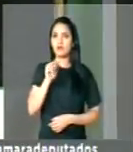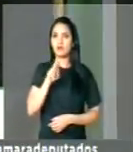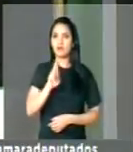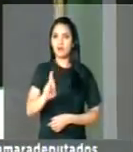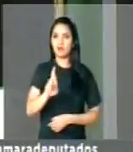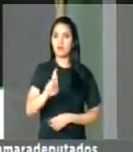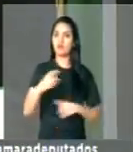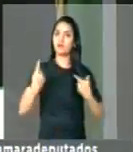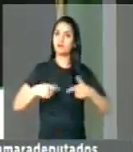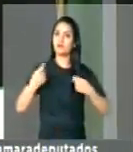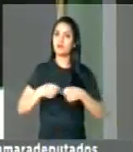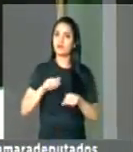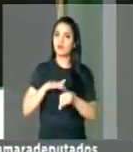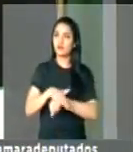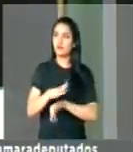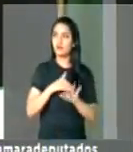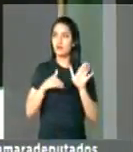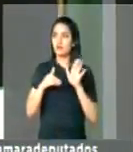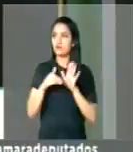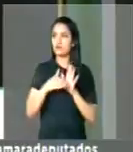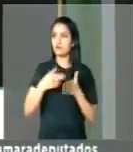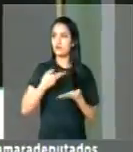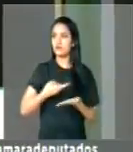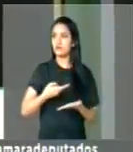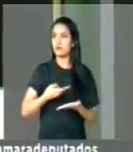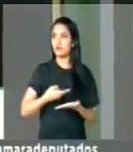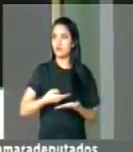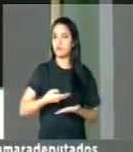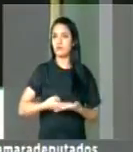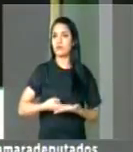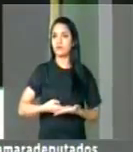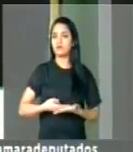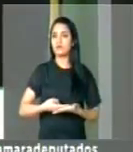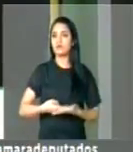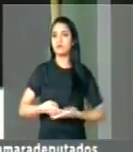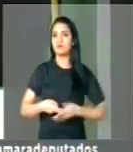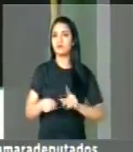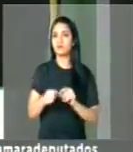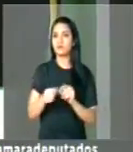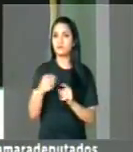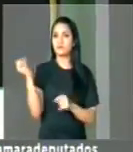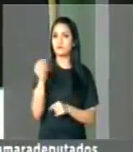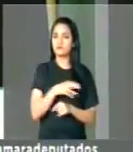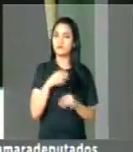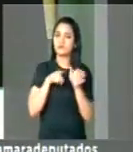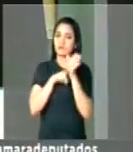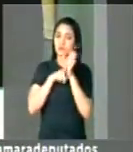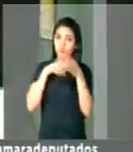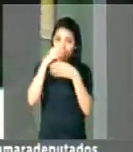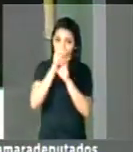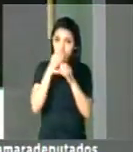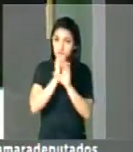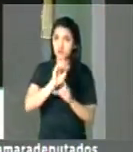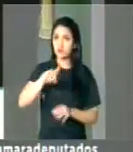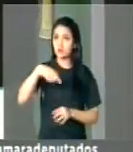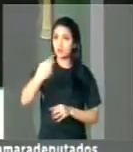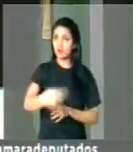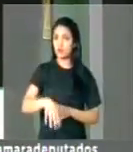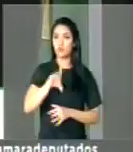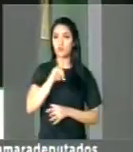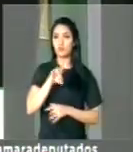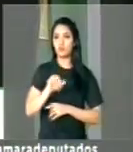passar a noite internado e ser submetido a novos exames no dia seguinte. Aquela noite, nós tentamos